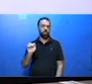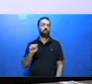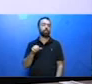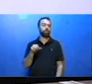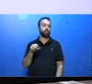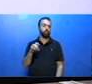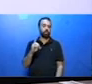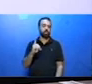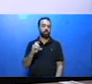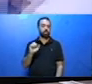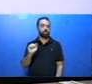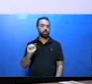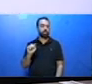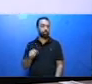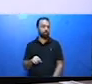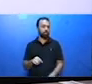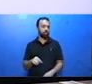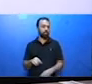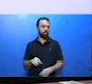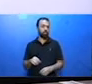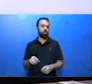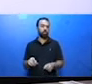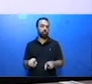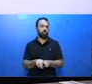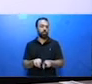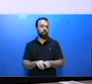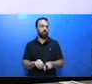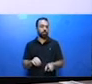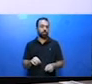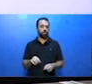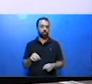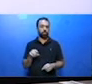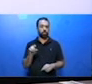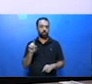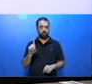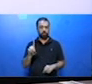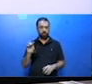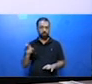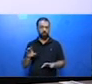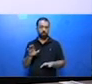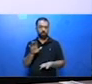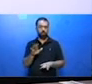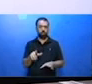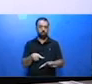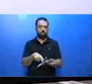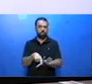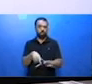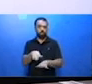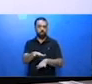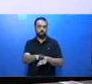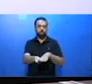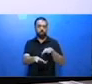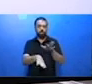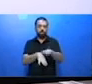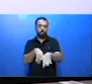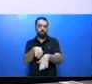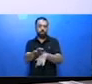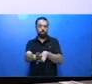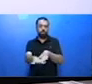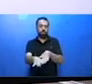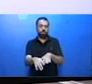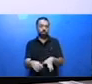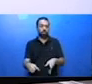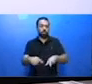quintal, tá certo? Isso foi tudo proposto no material impresso. E aqui também na aula de